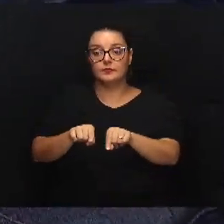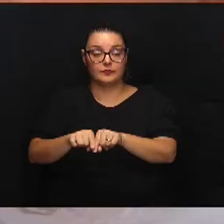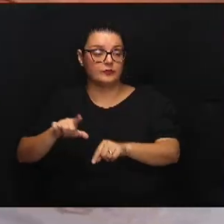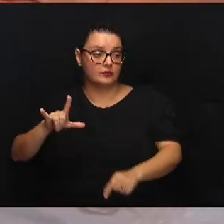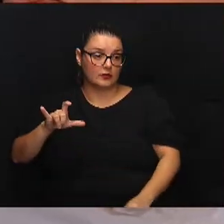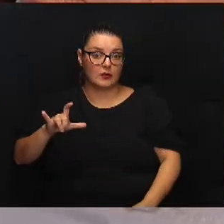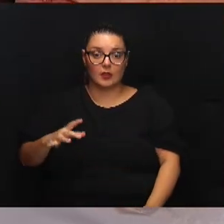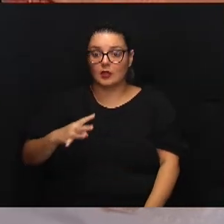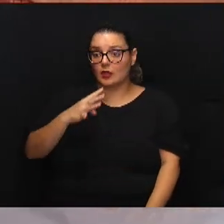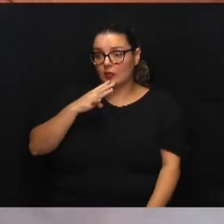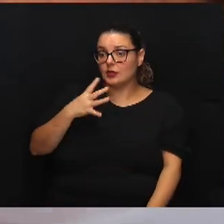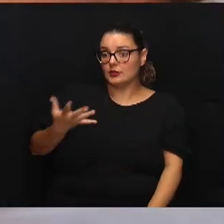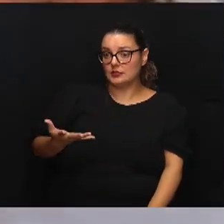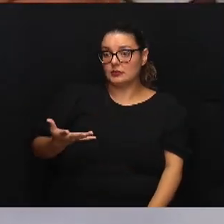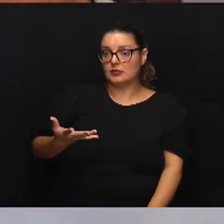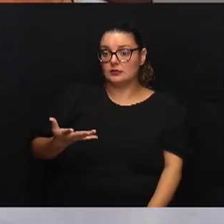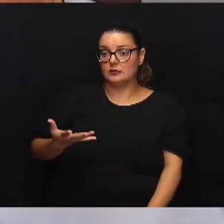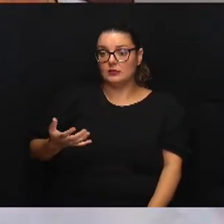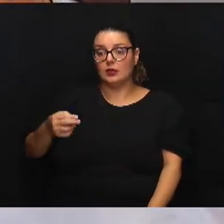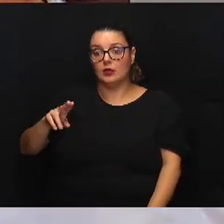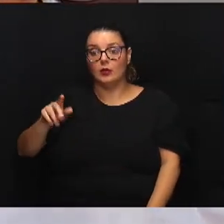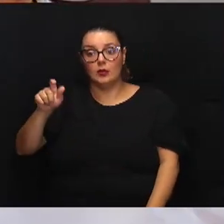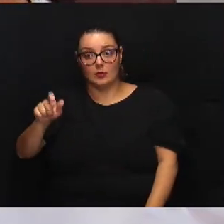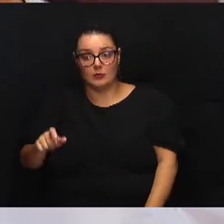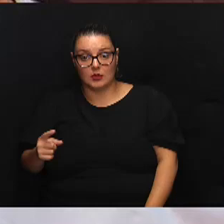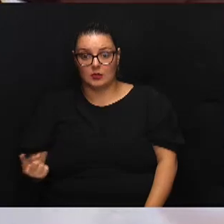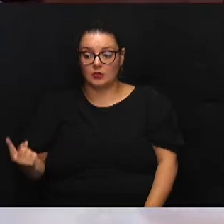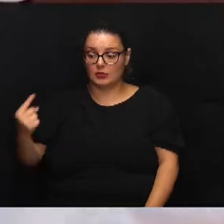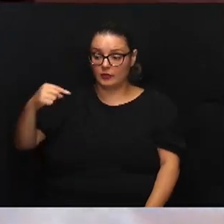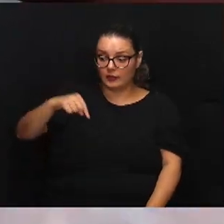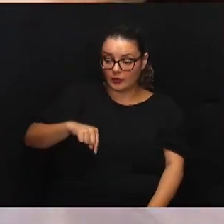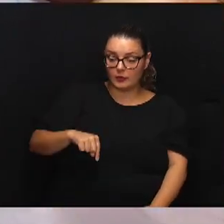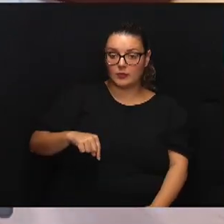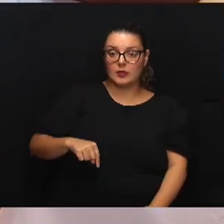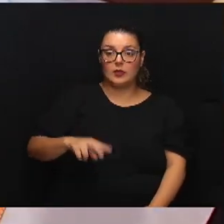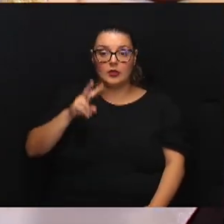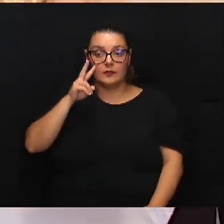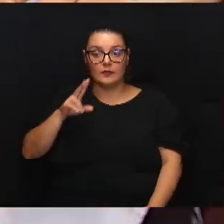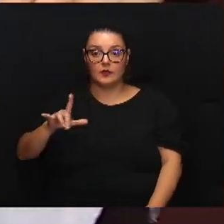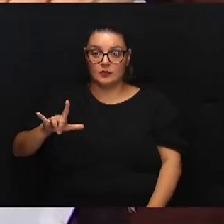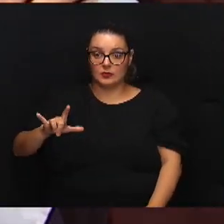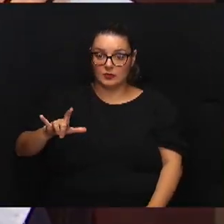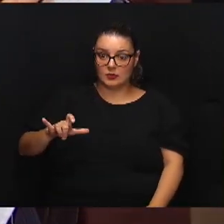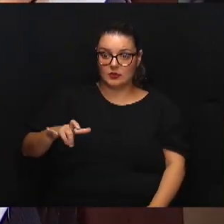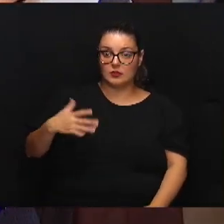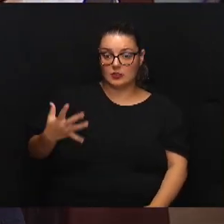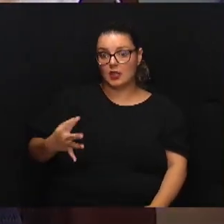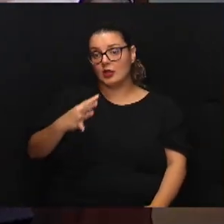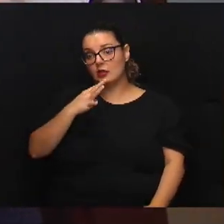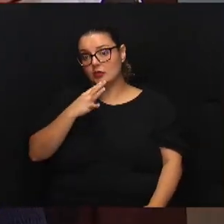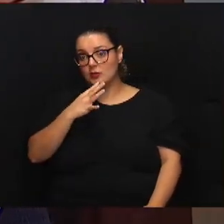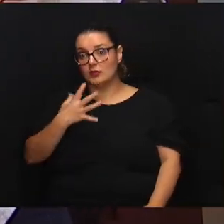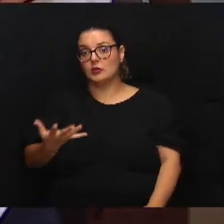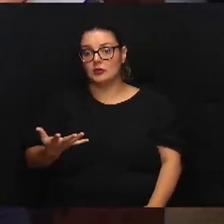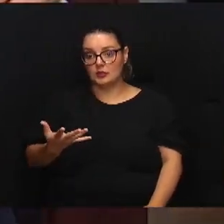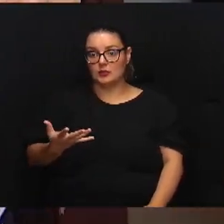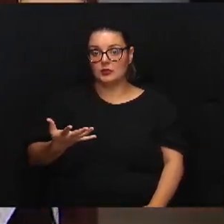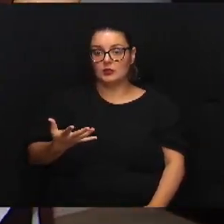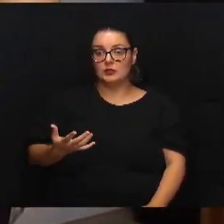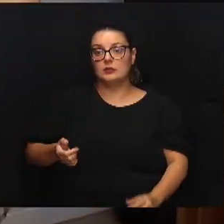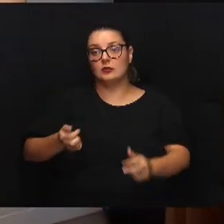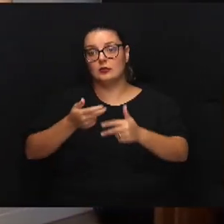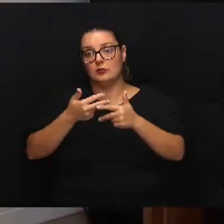acaba conhecendo. Ou a pessoa vem porque viu no Instagram a loja, e aí acaba conhecendo a consultoria. Então, uma